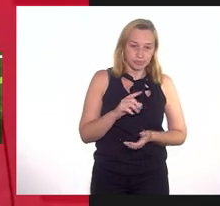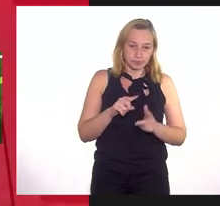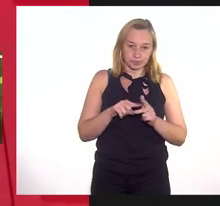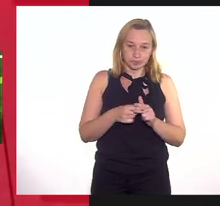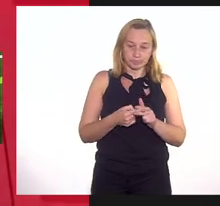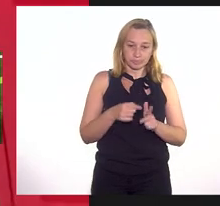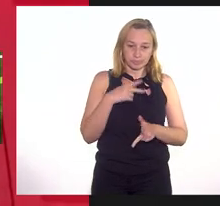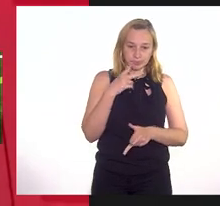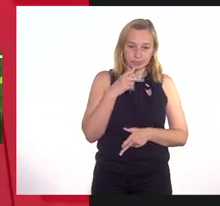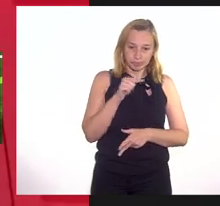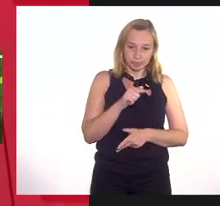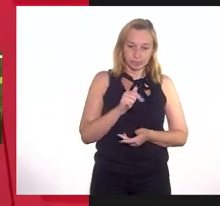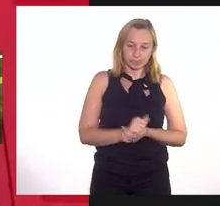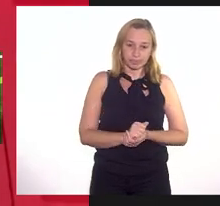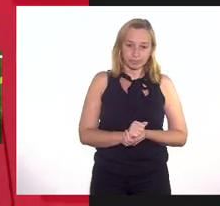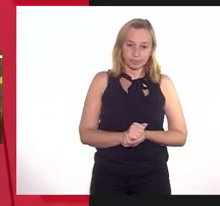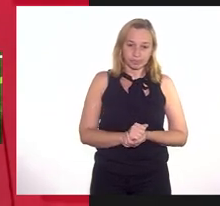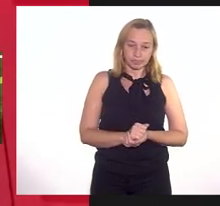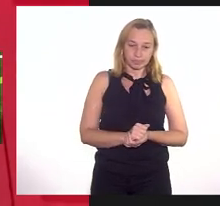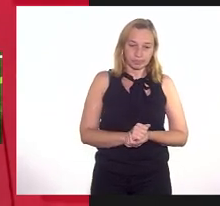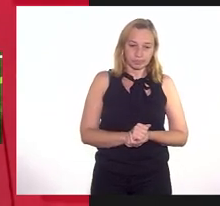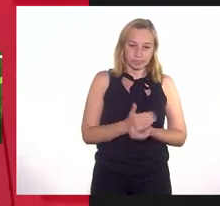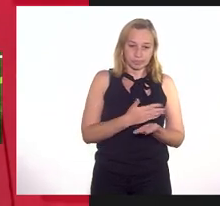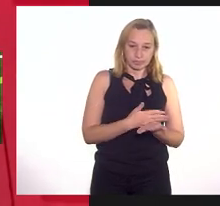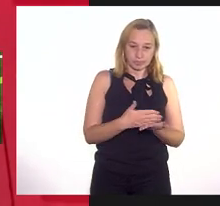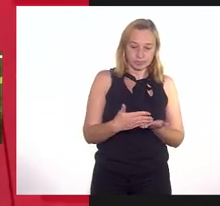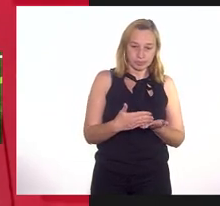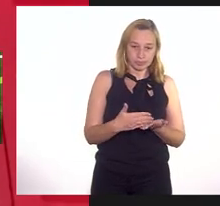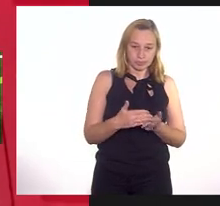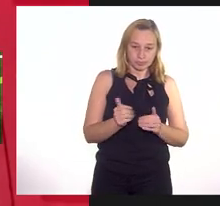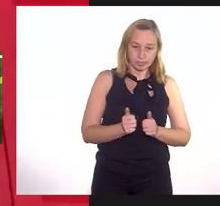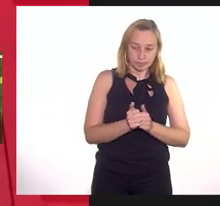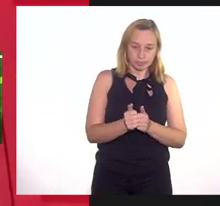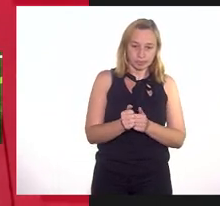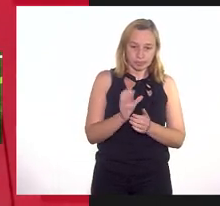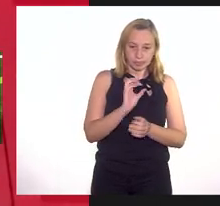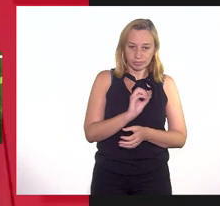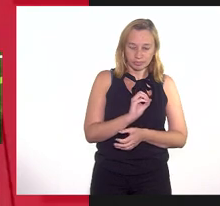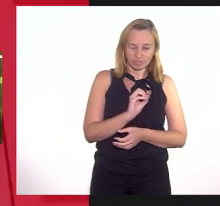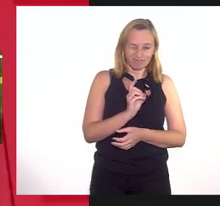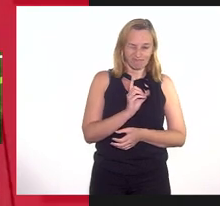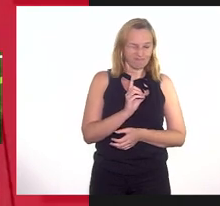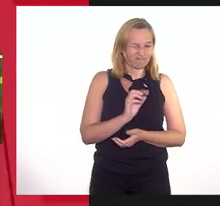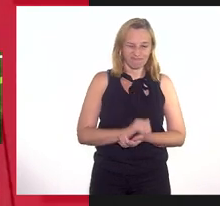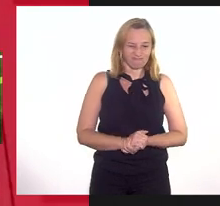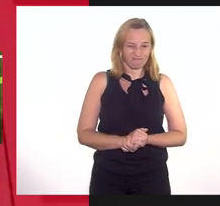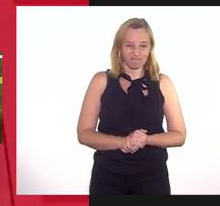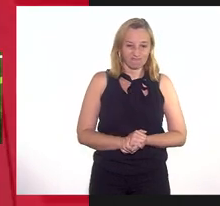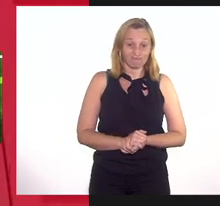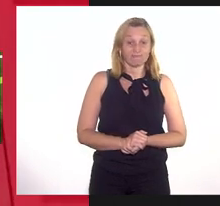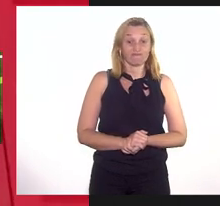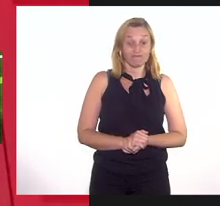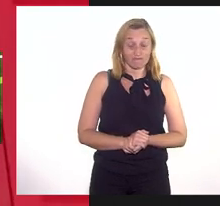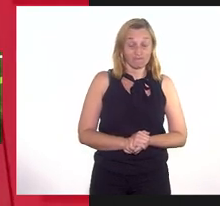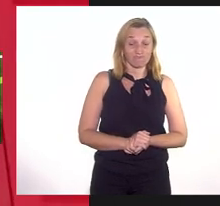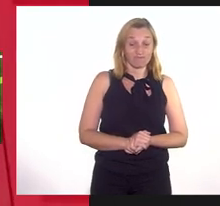uma fala aqui, que foi dito que assim, a gente está começando essa caminhada do zero. Né? Não é bem assim. A gente tem